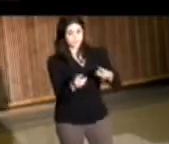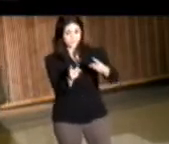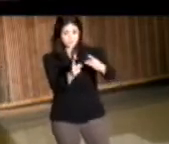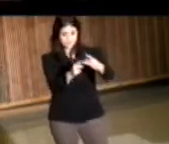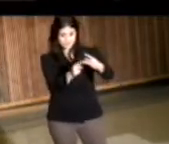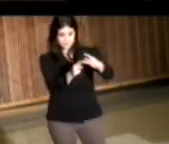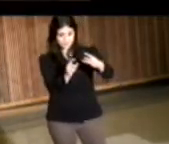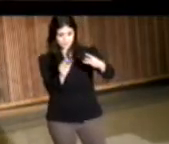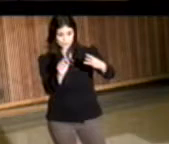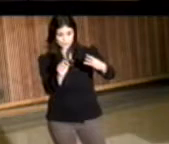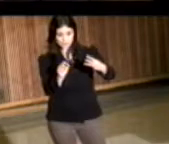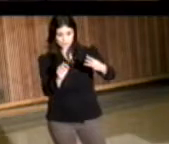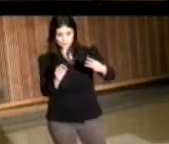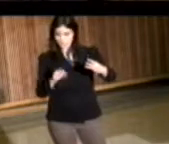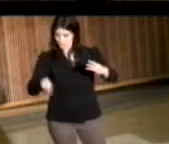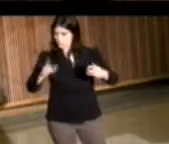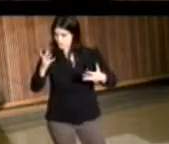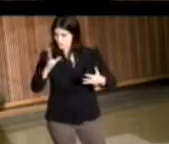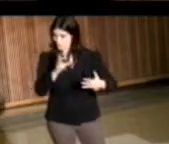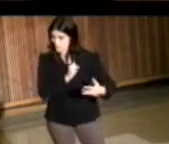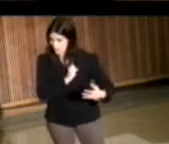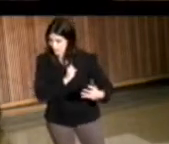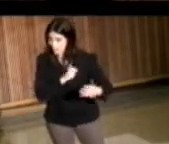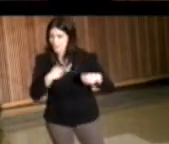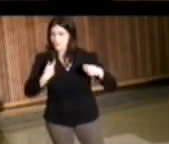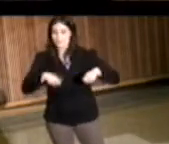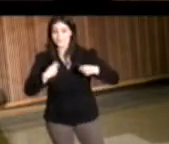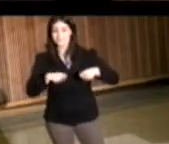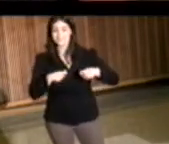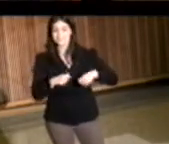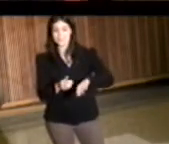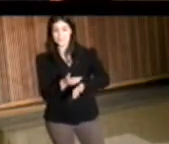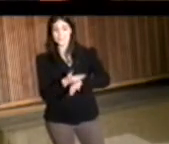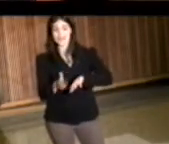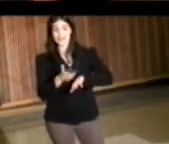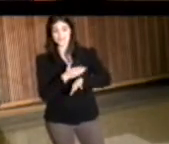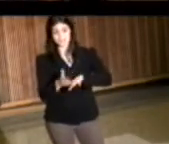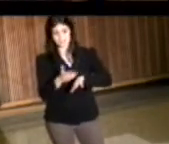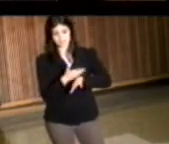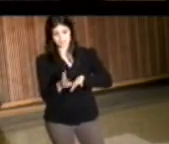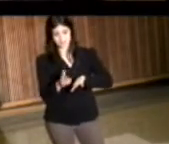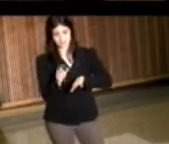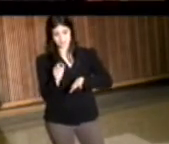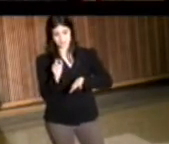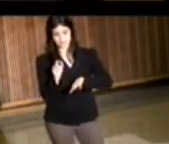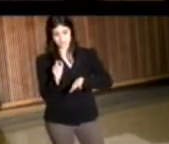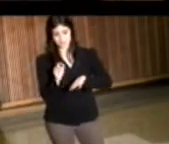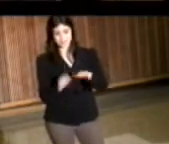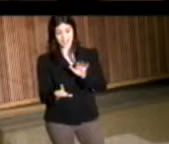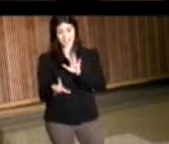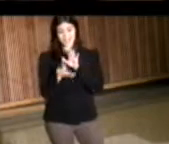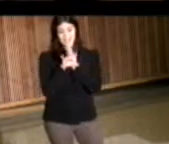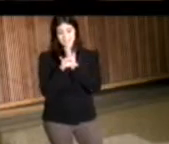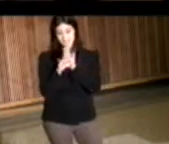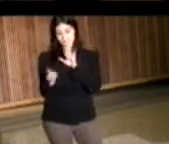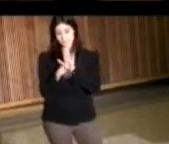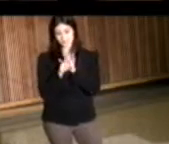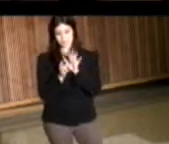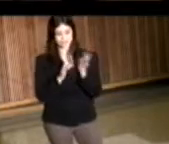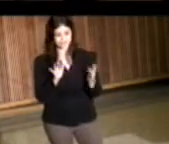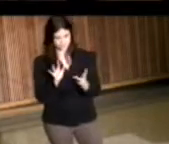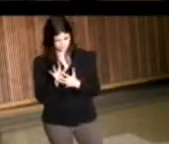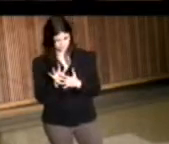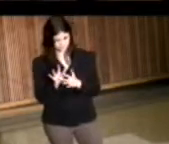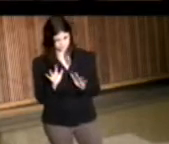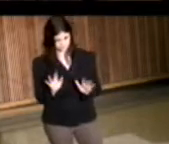tem que colocar se você decide amar, é praticar a lei ou as leis de Jesus. Versículos